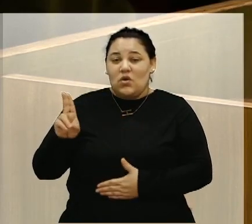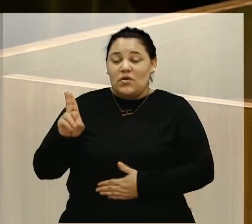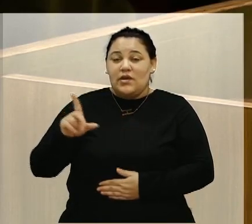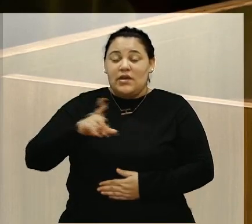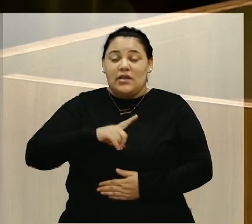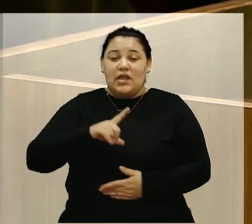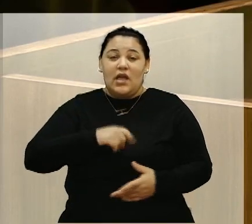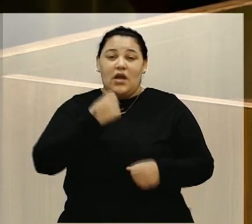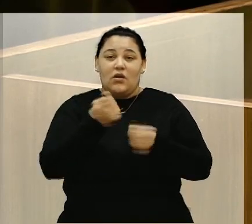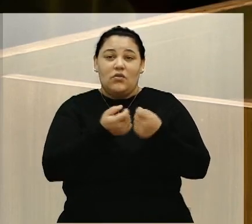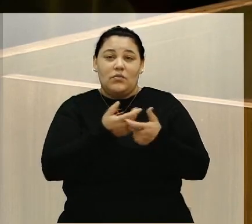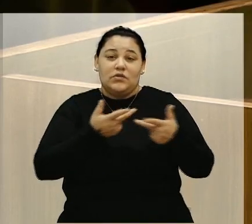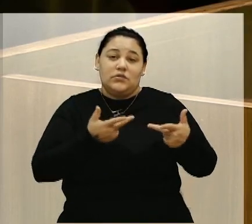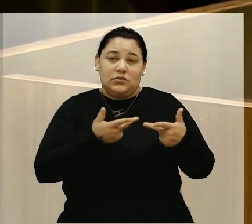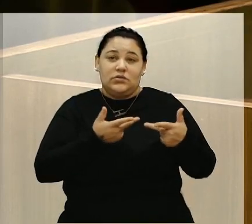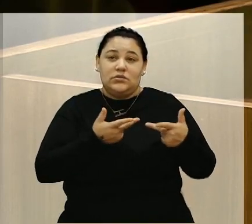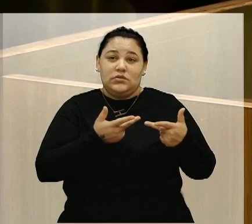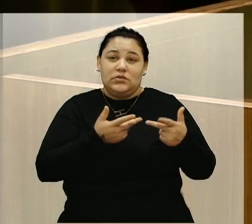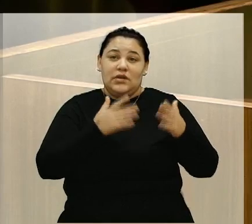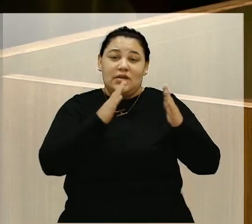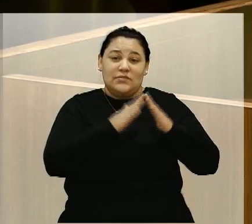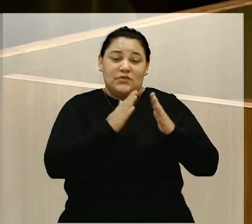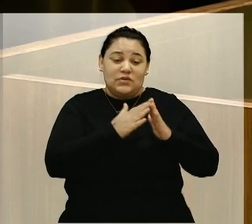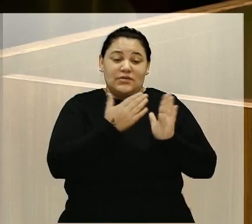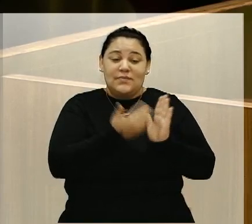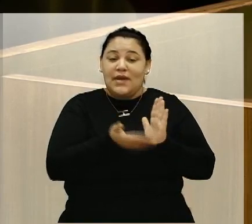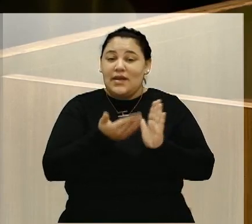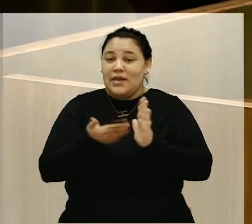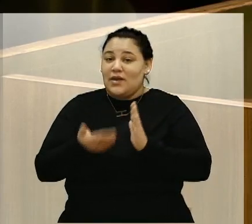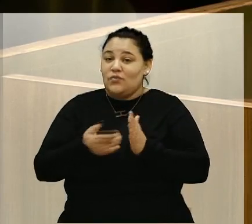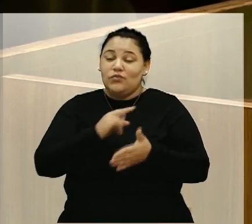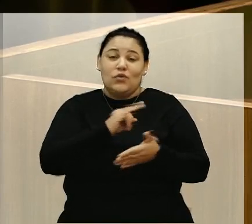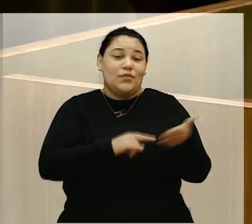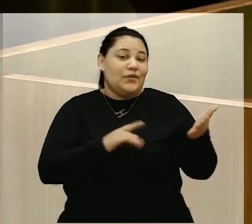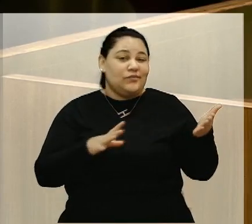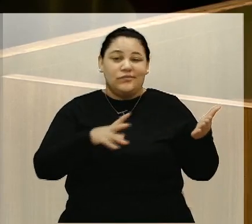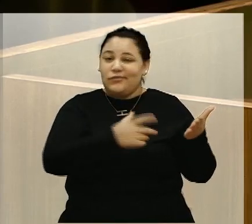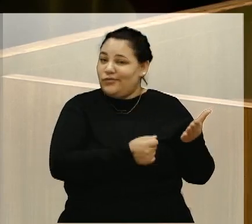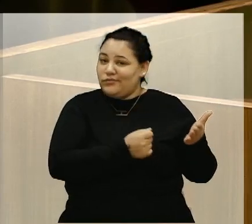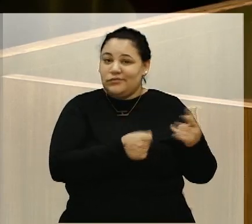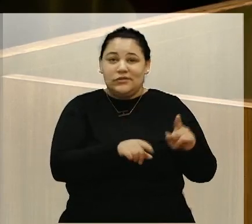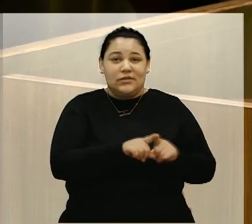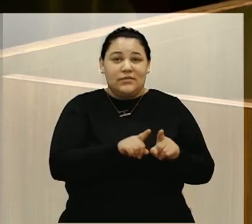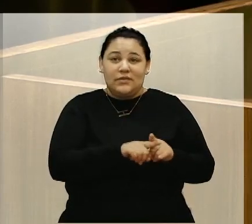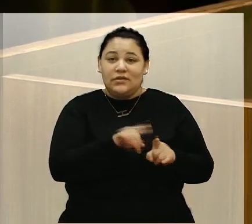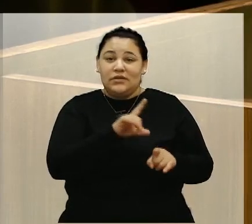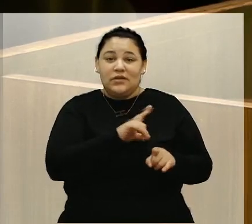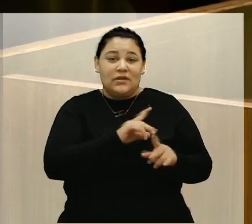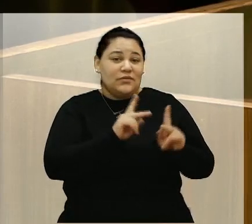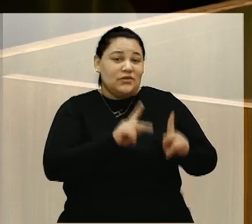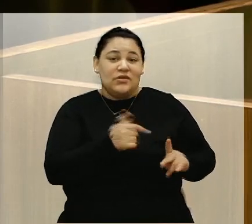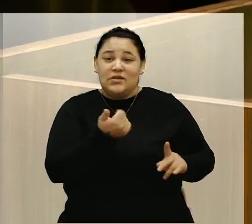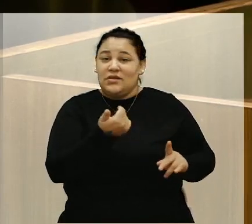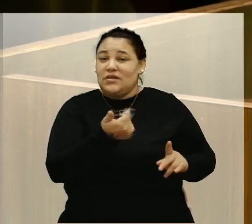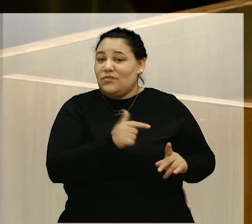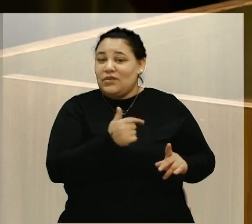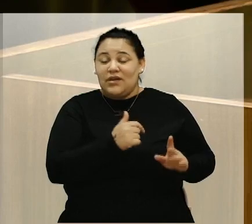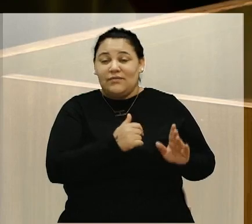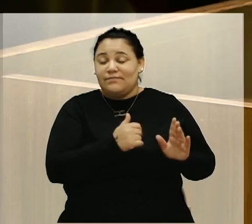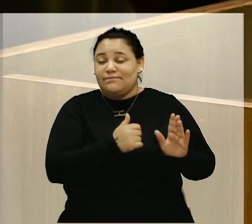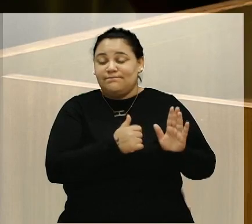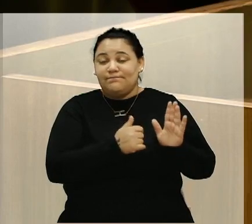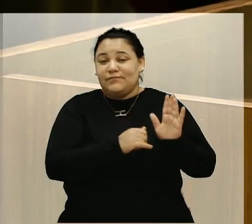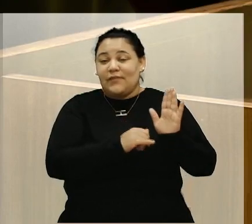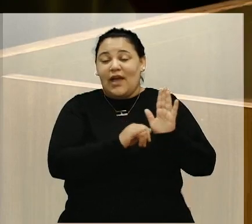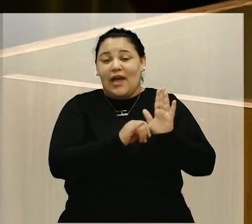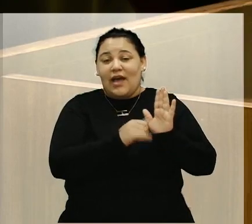que as pessoas perderam todos os documentos, né? A gente está vendo isso, tem gente que não tem sequer identidade, mas que não tem